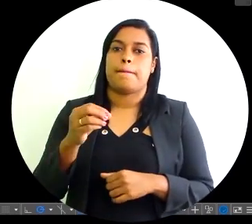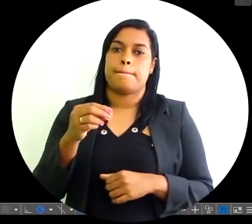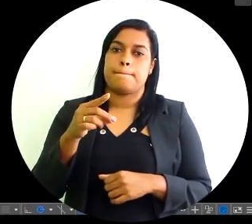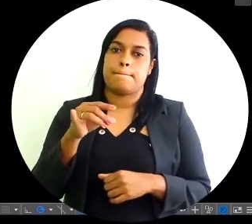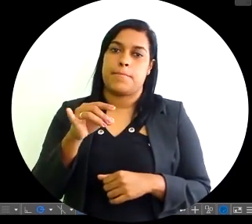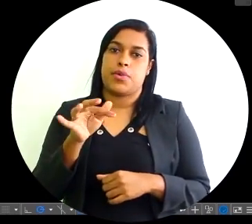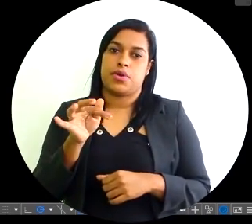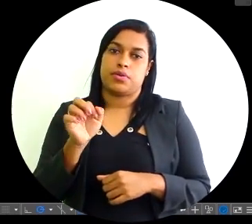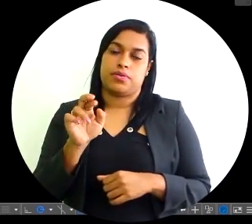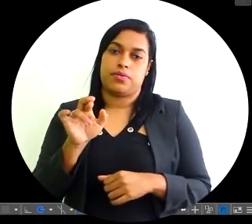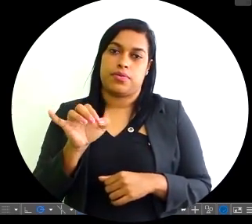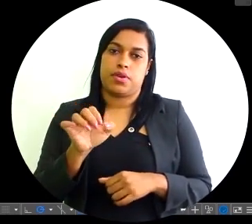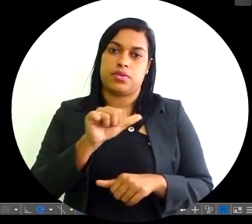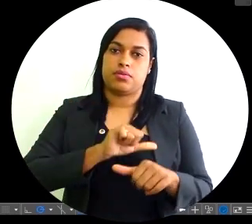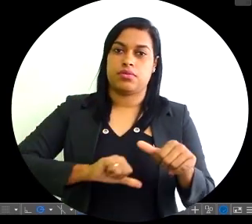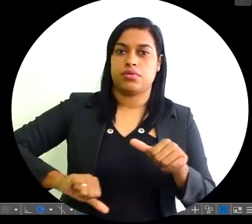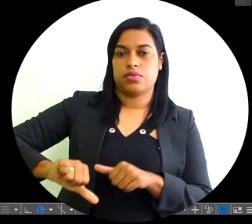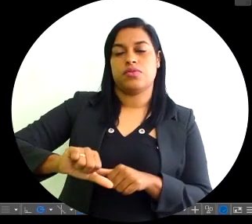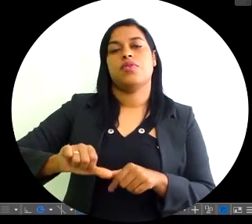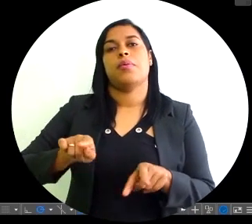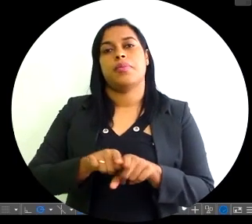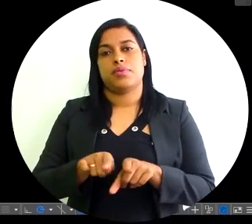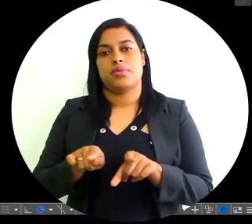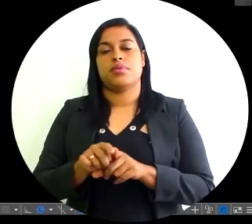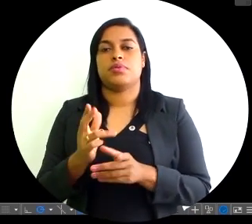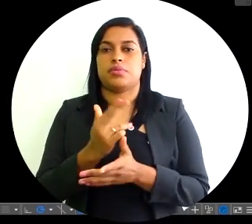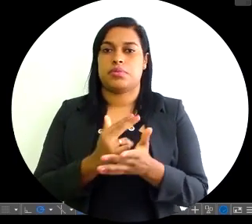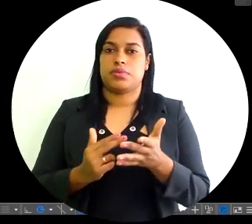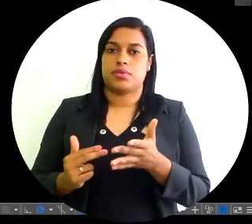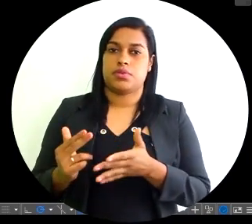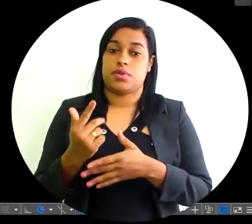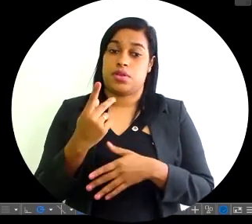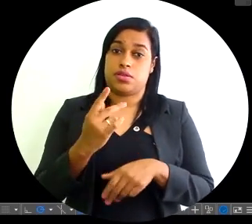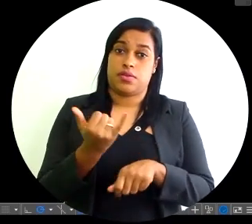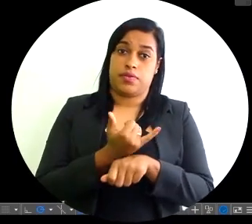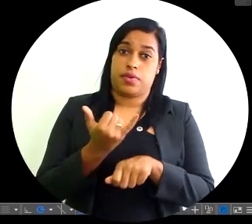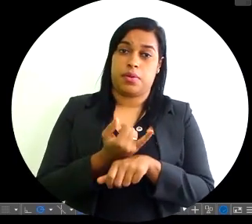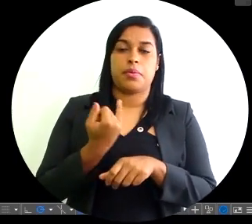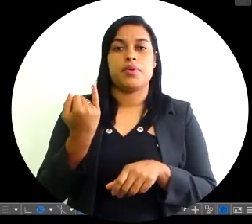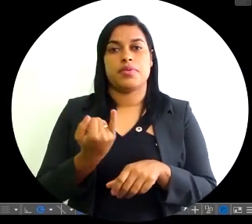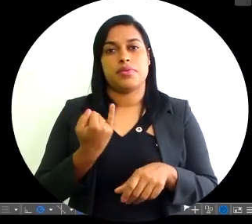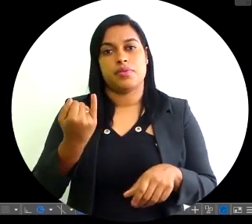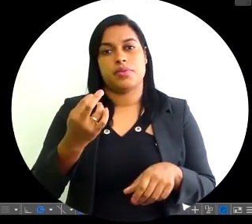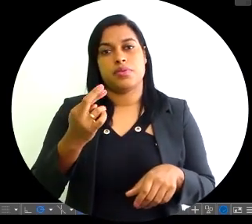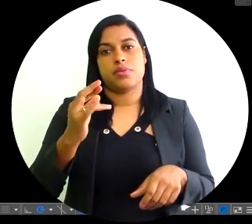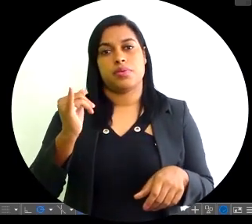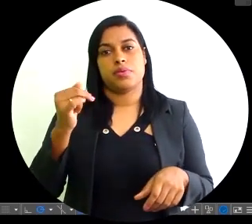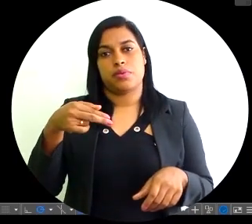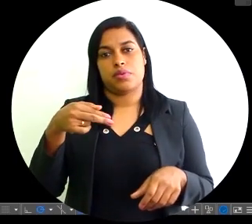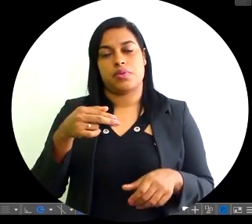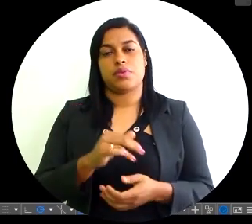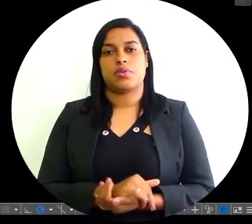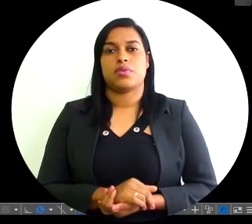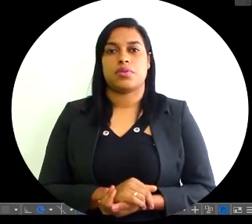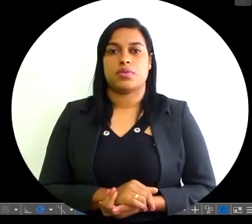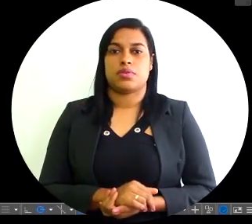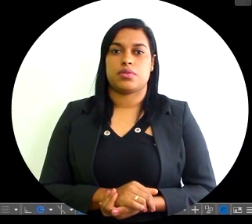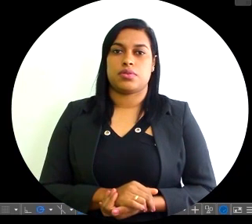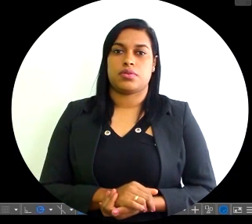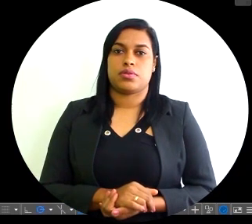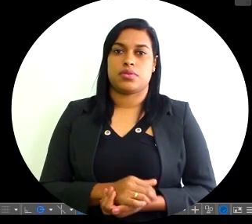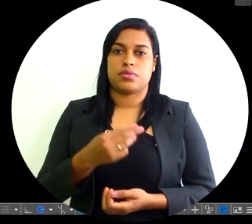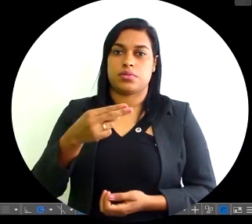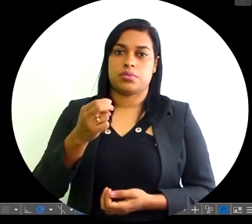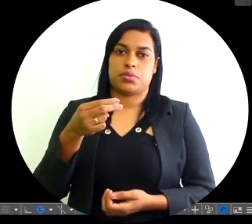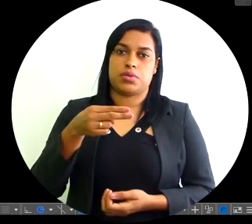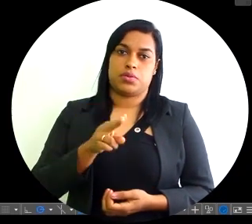menu Modify, que são ferramentas de transformação, de modificação do desenho. Essa ferramenta é muito importante, que é o Trim. Ela